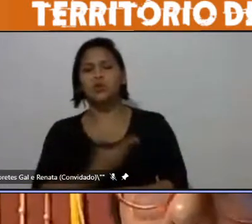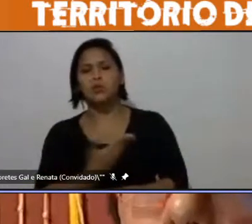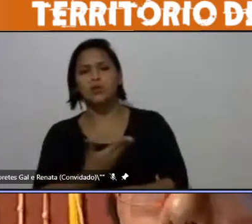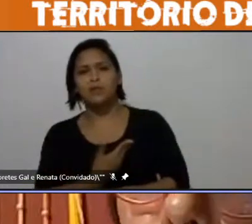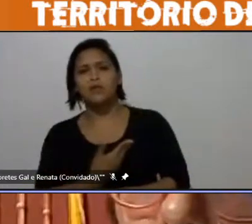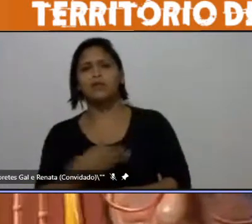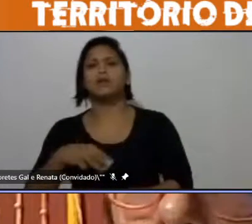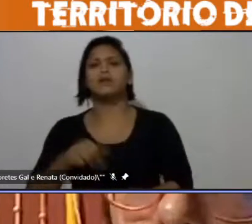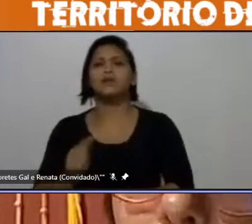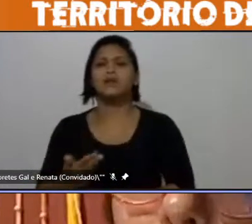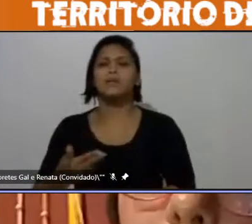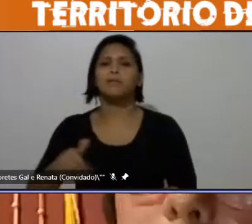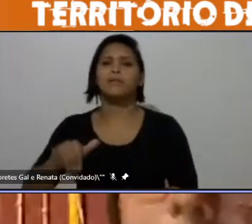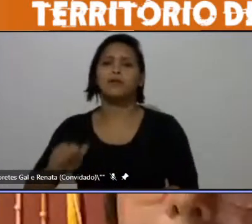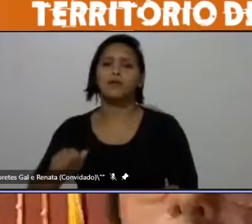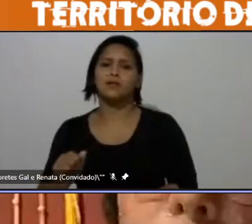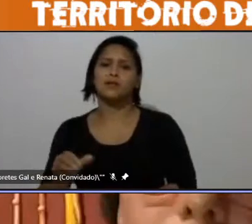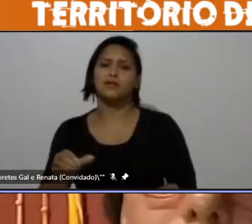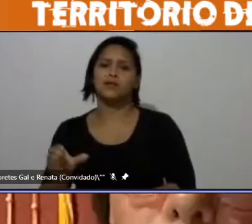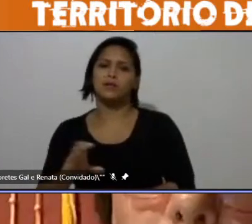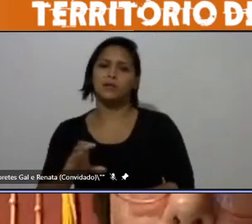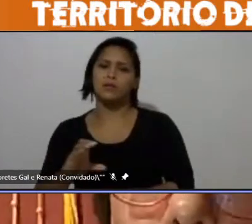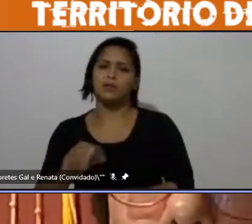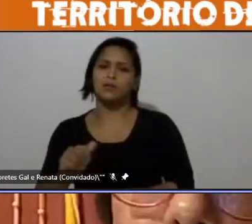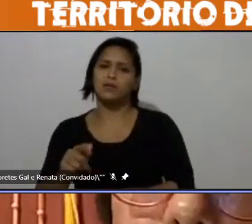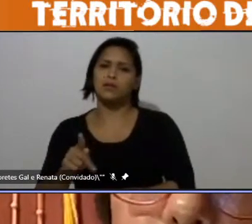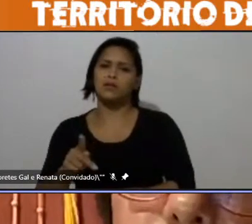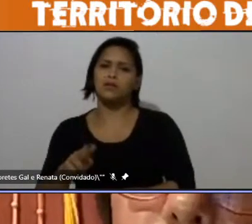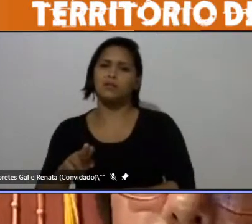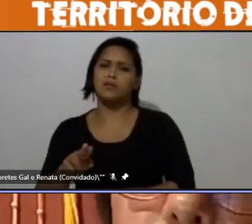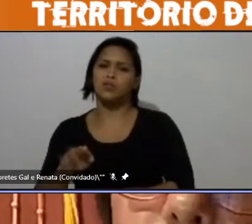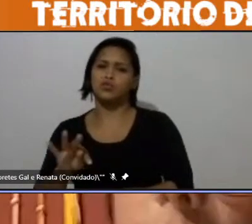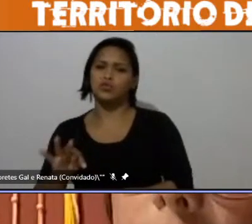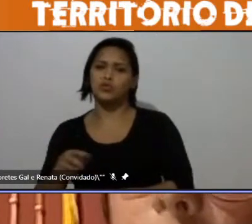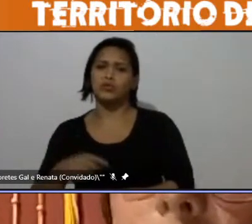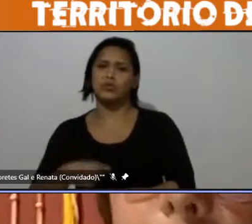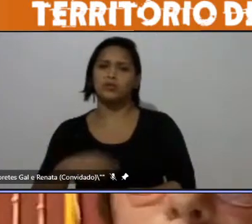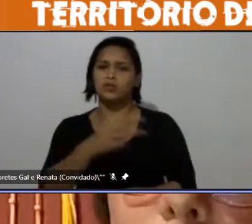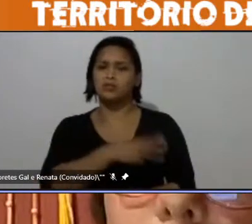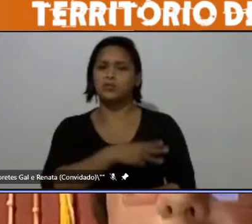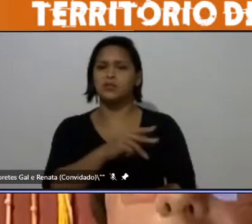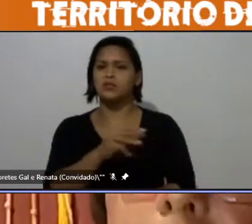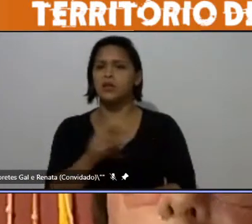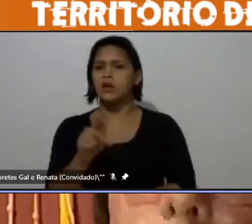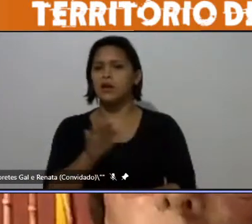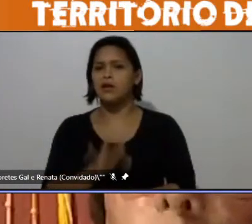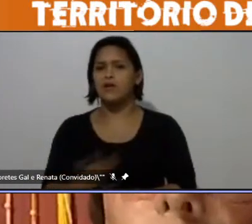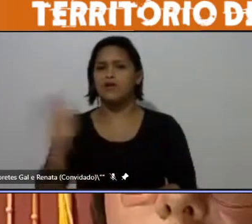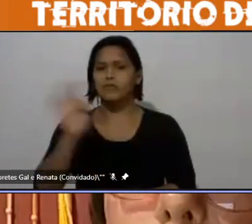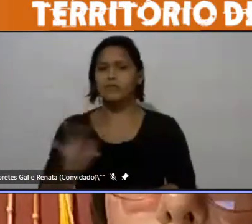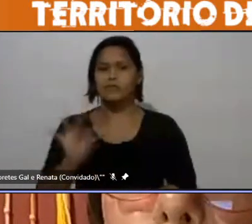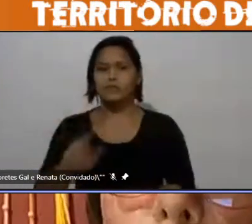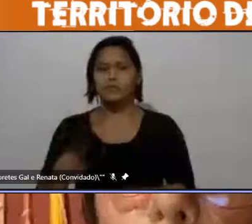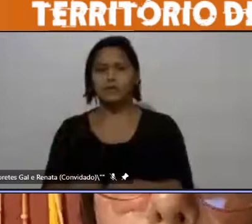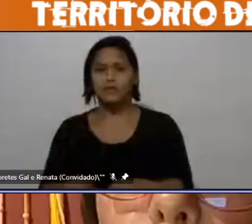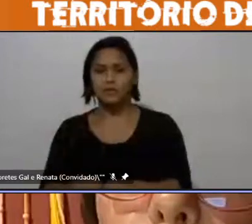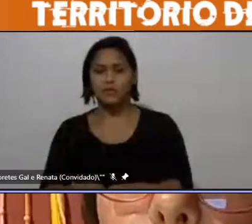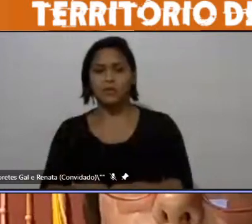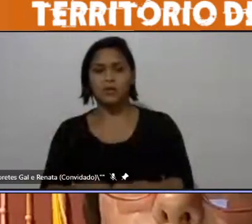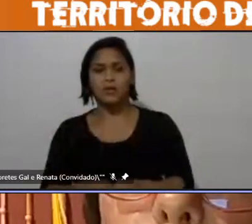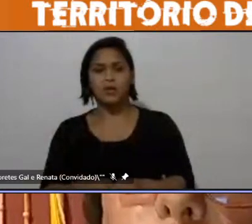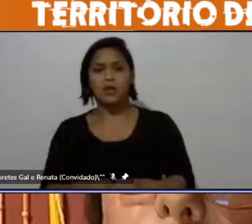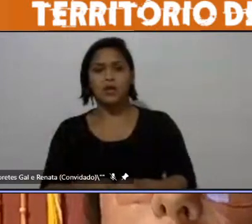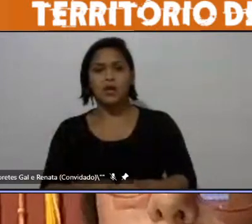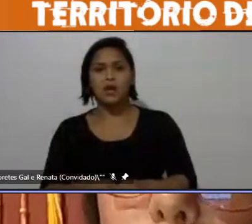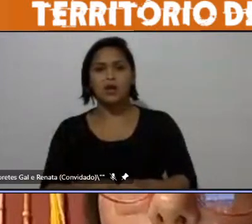que é a Maria Capucci, que é do Ministério Público Federal, que atua na Sexta Câmara, que cuida dos